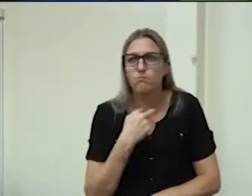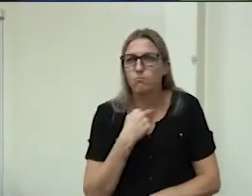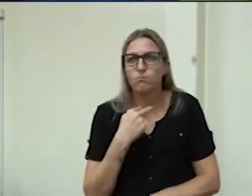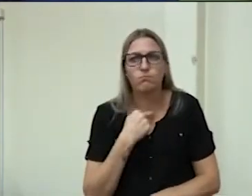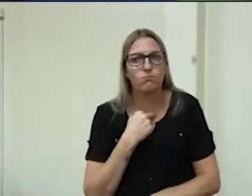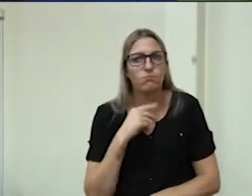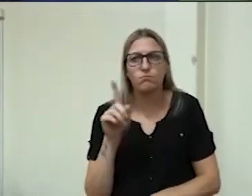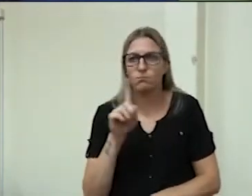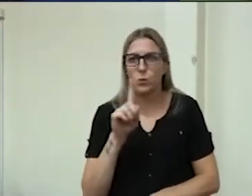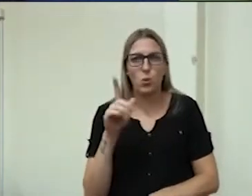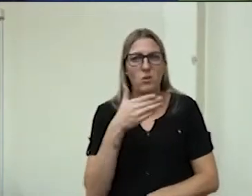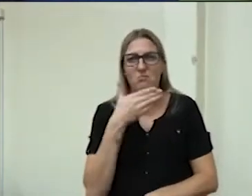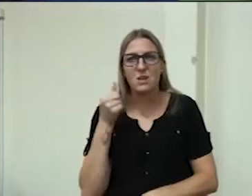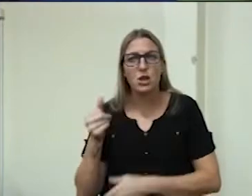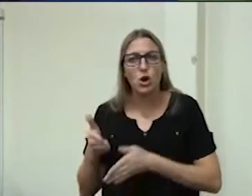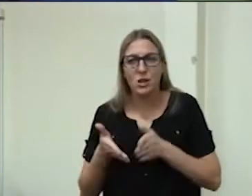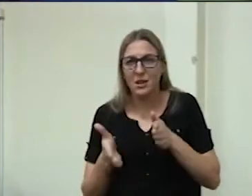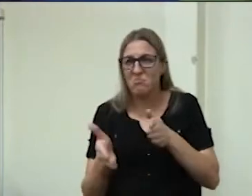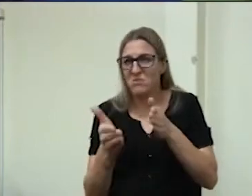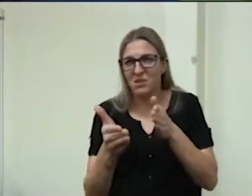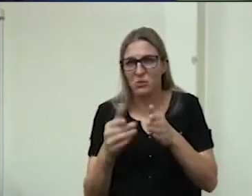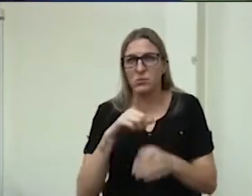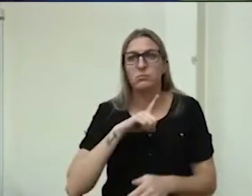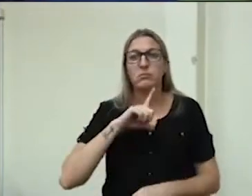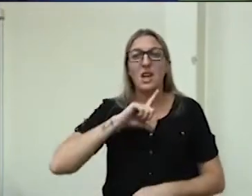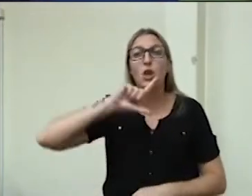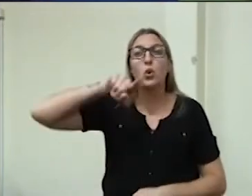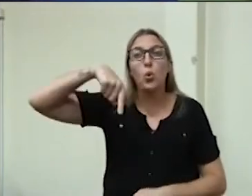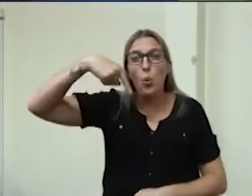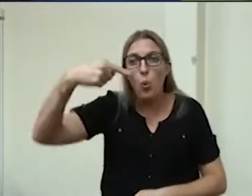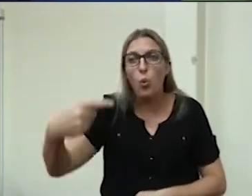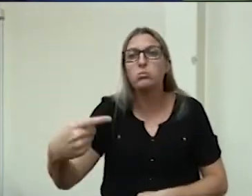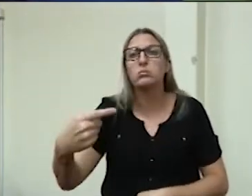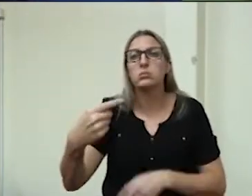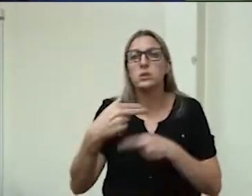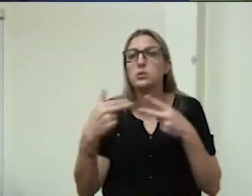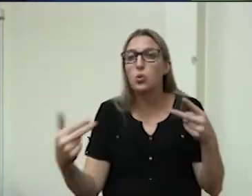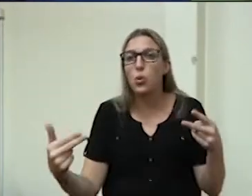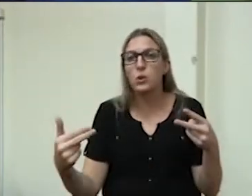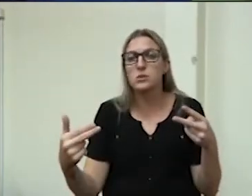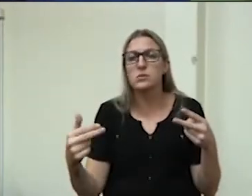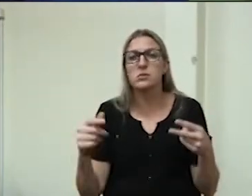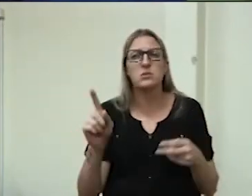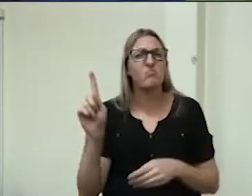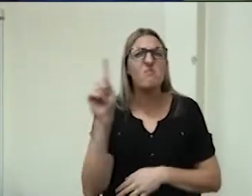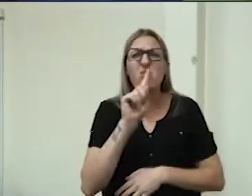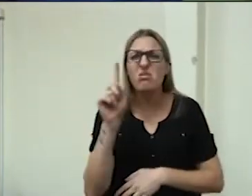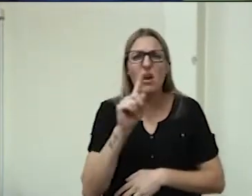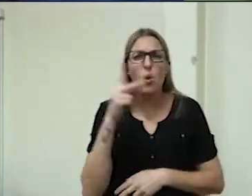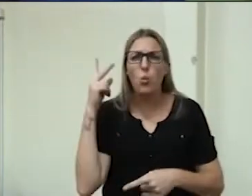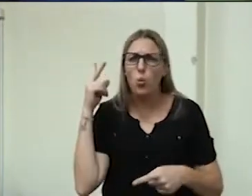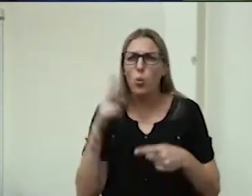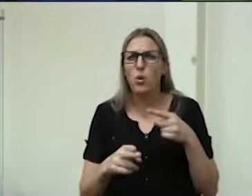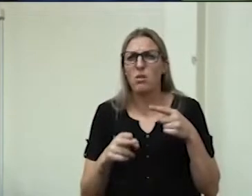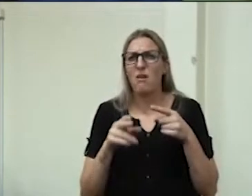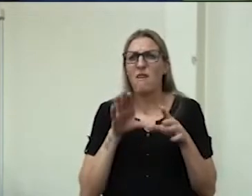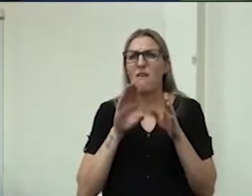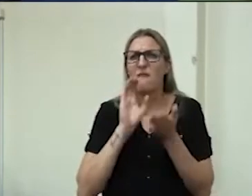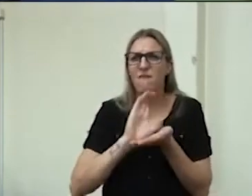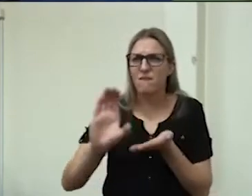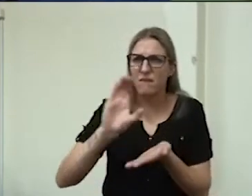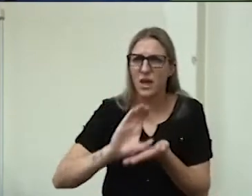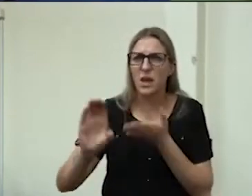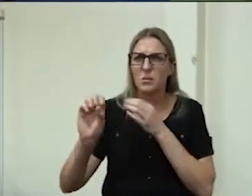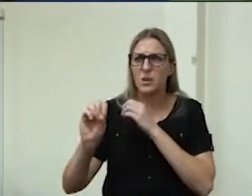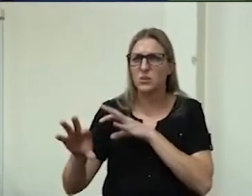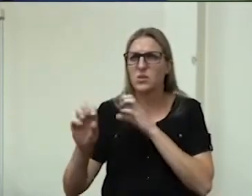país, cortar recursos da educação. Acho que temos outras frentes que a gente tem que atuar, mas não cortar na educação. São milhões de pessoas,